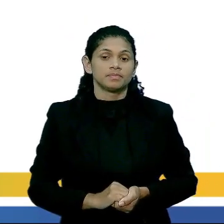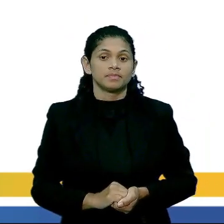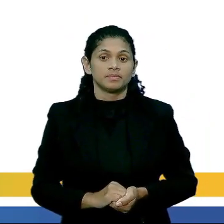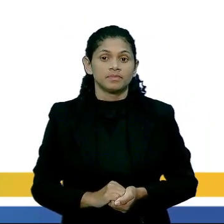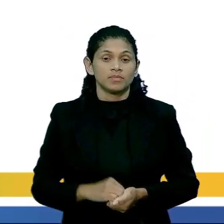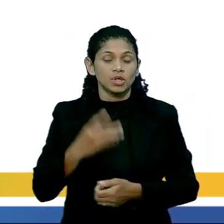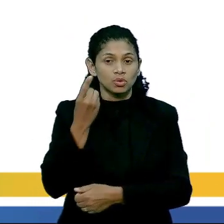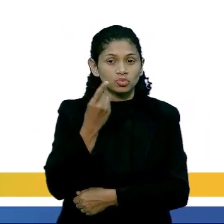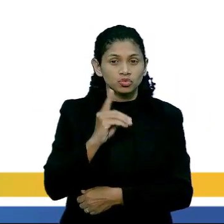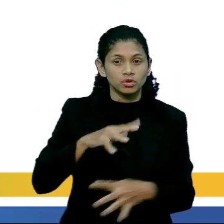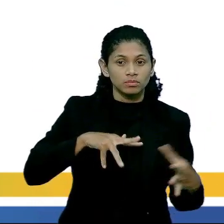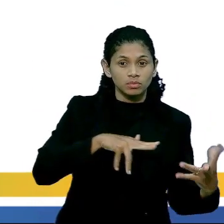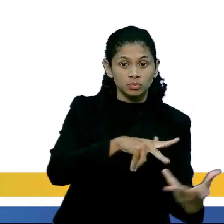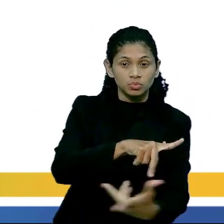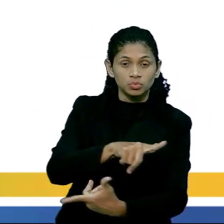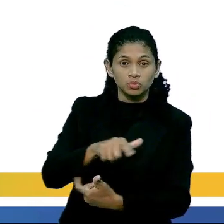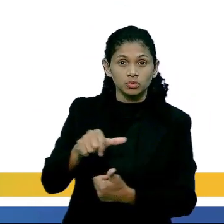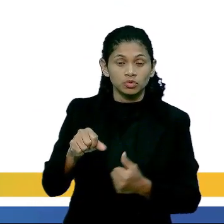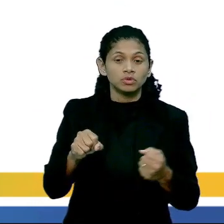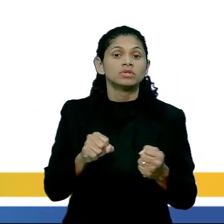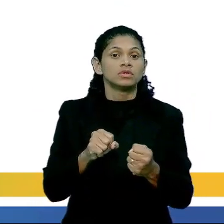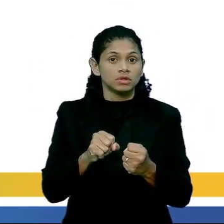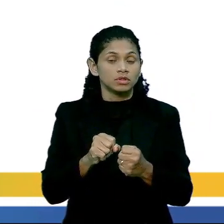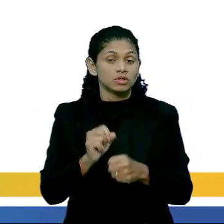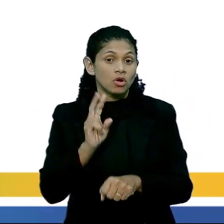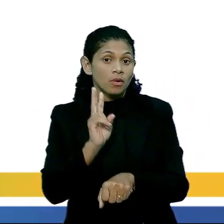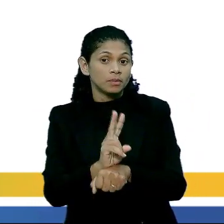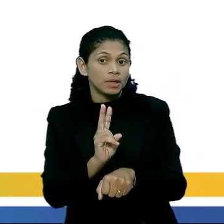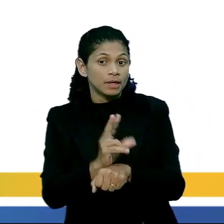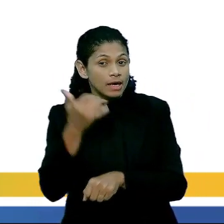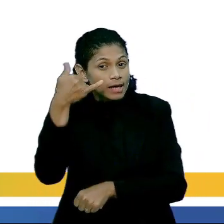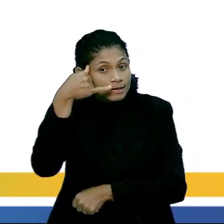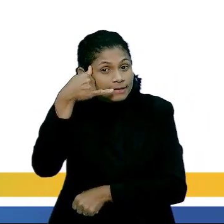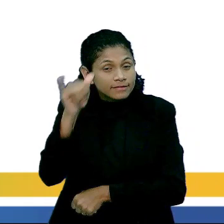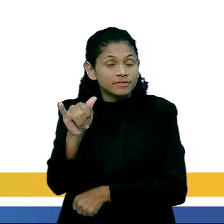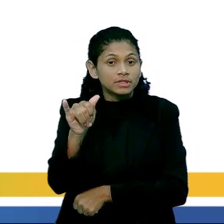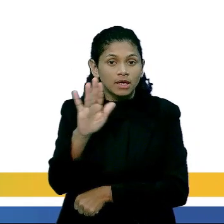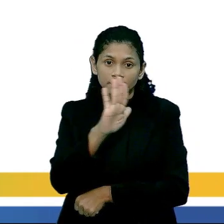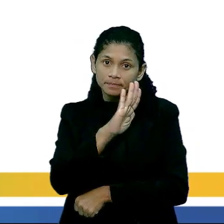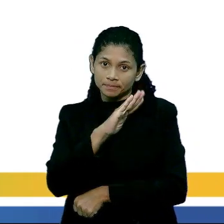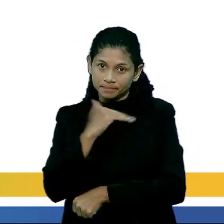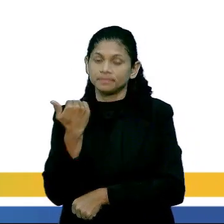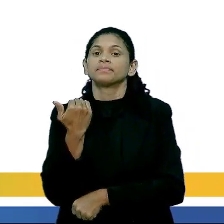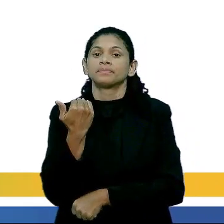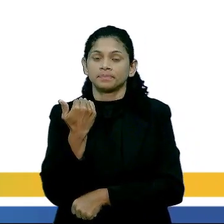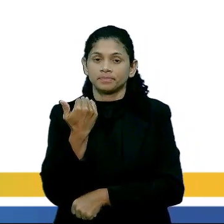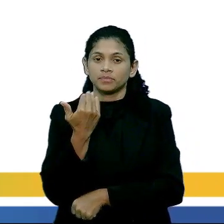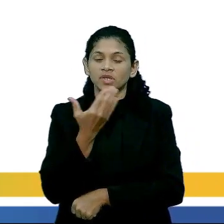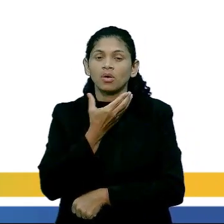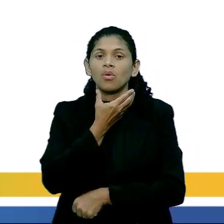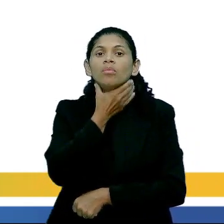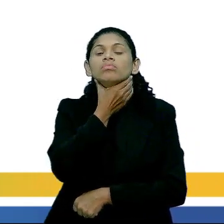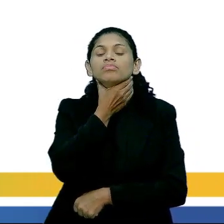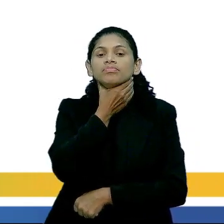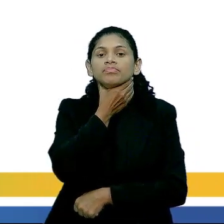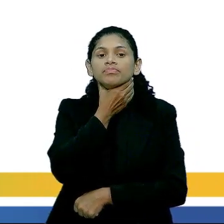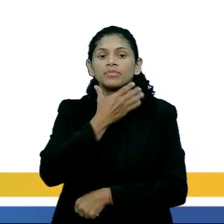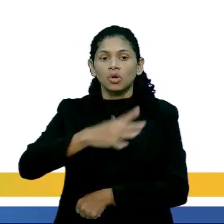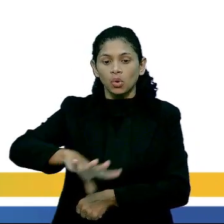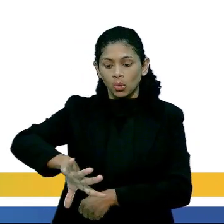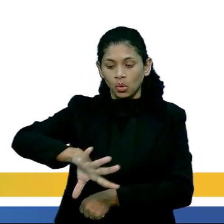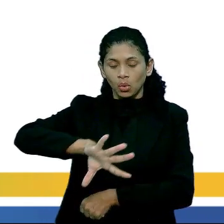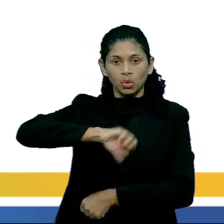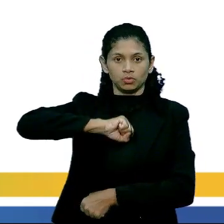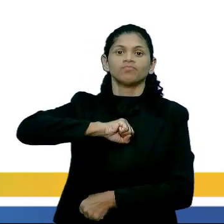mundial da prevenção do suicídio E aí temos também alguns textos publicitários né como